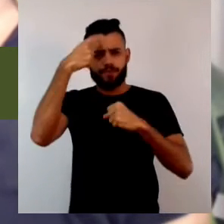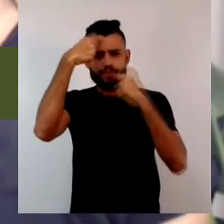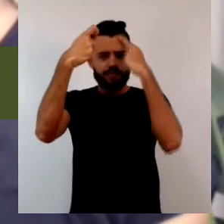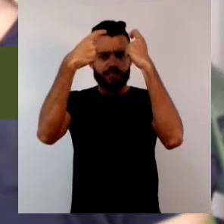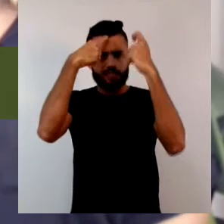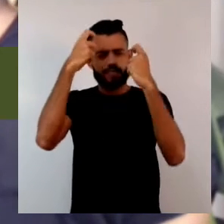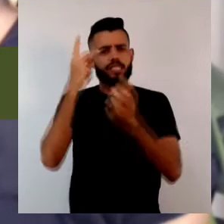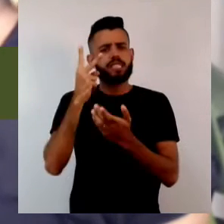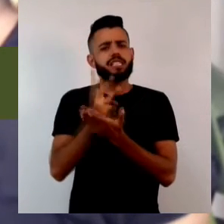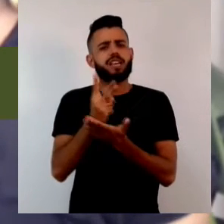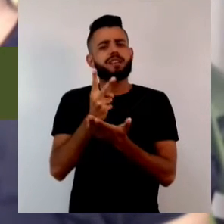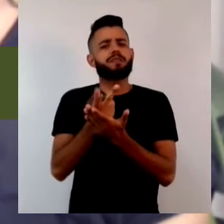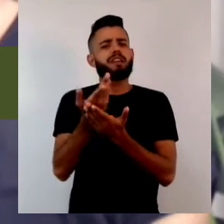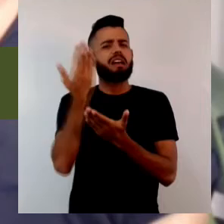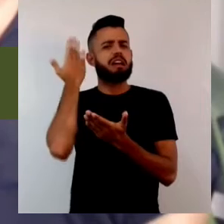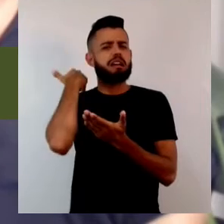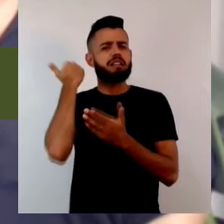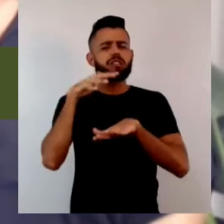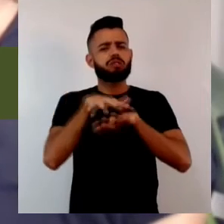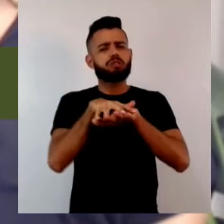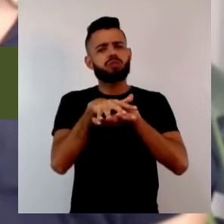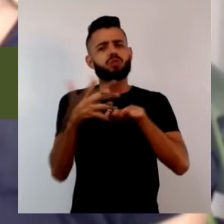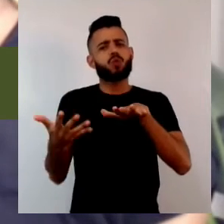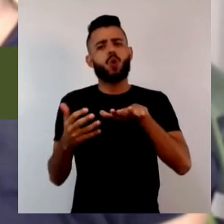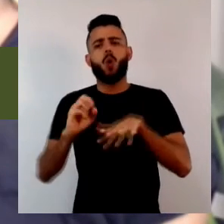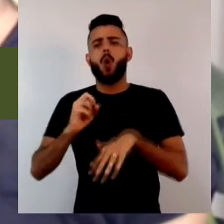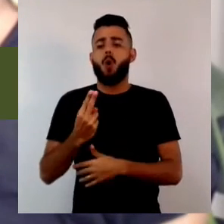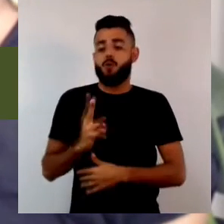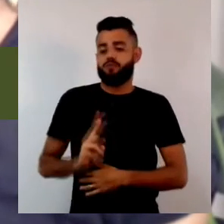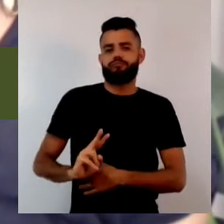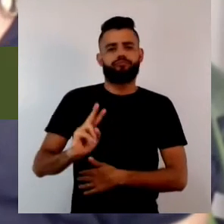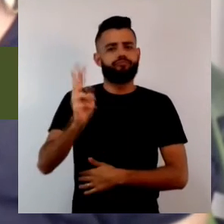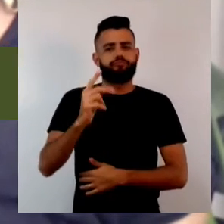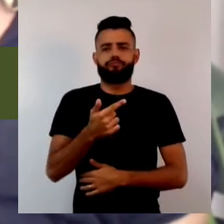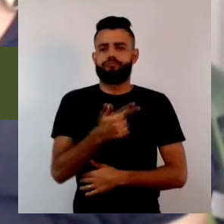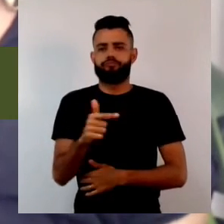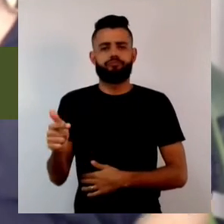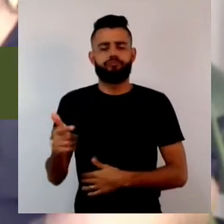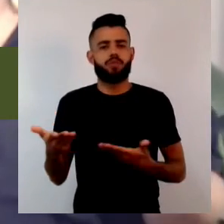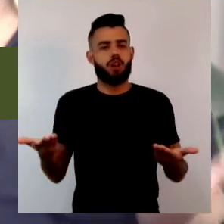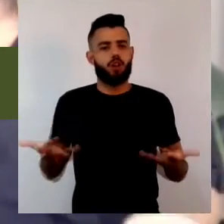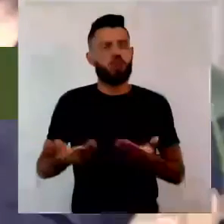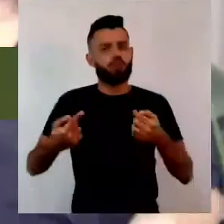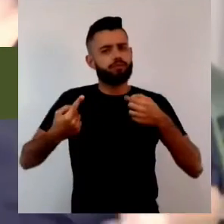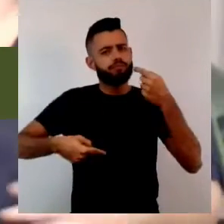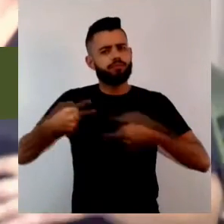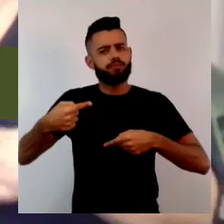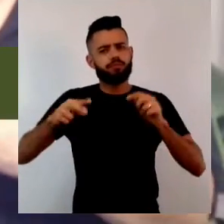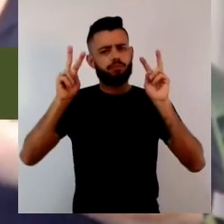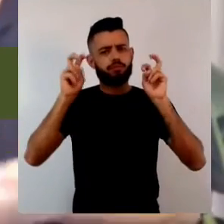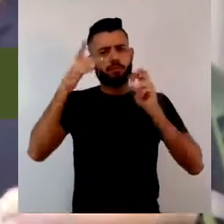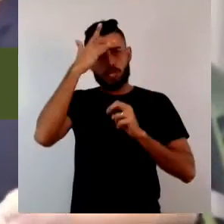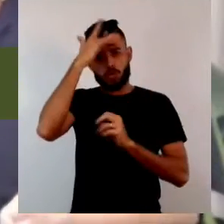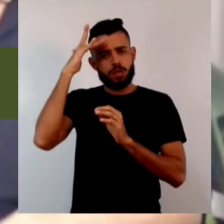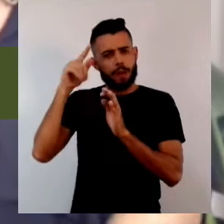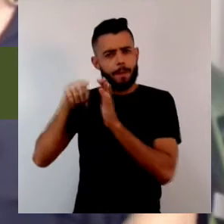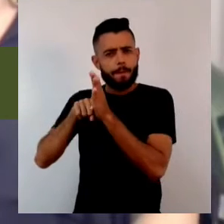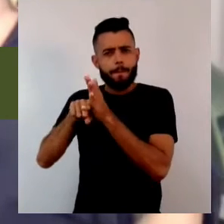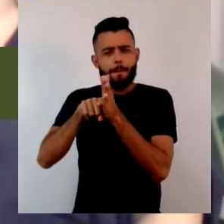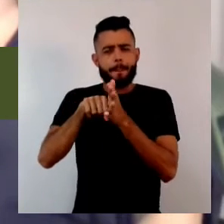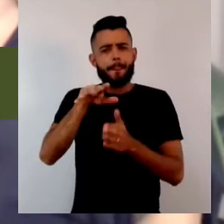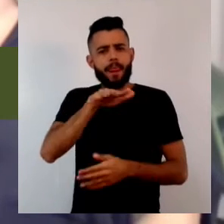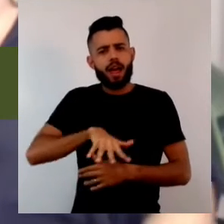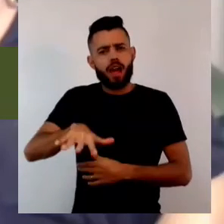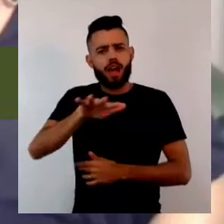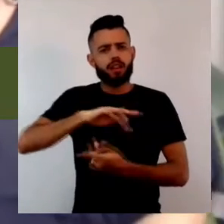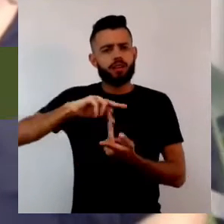ou subvalorizados. Neste painel, pesquisadoras de diferentes áreas da genética e